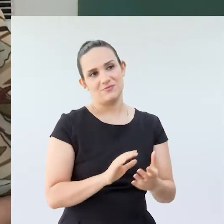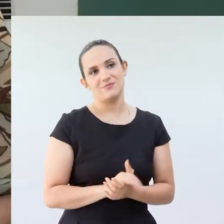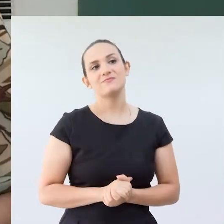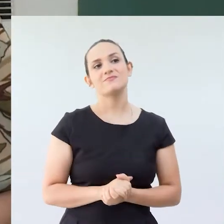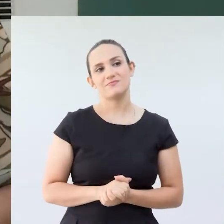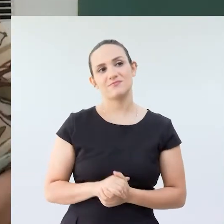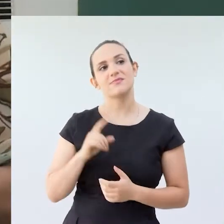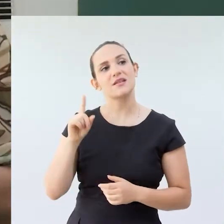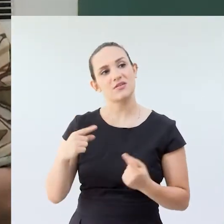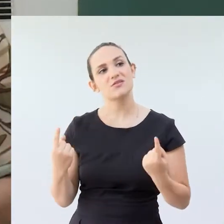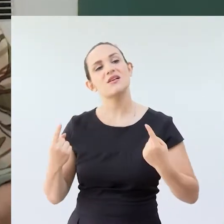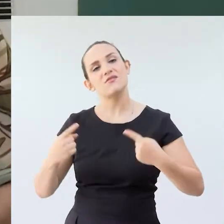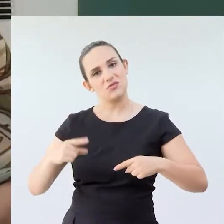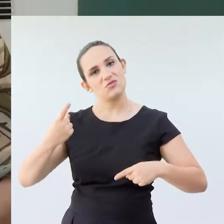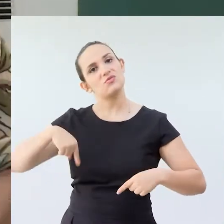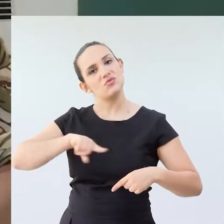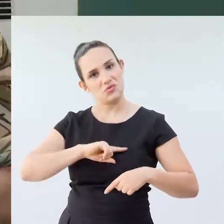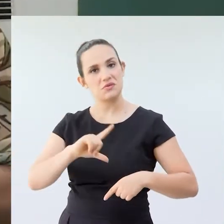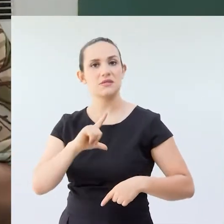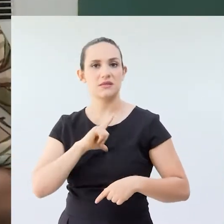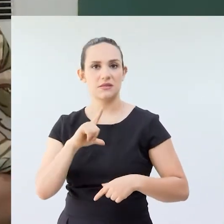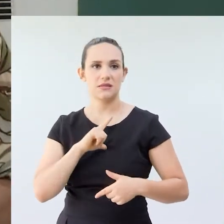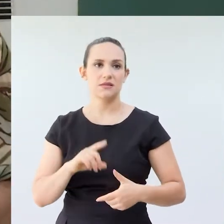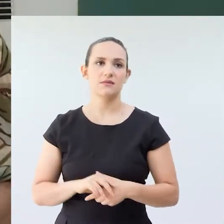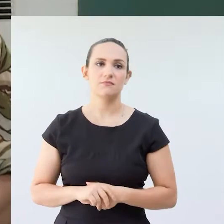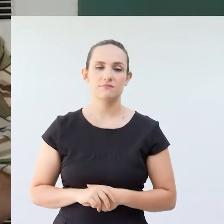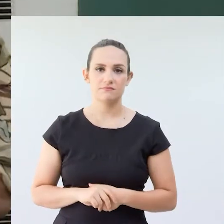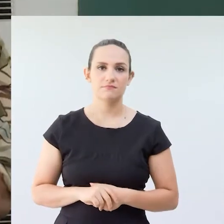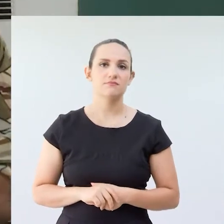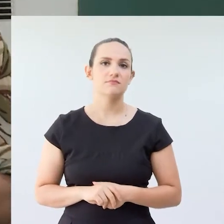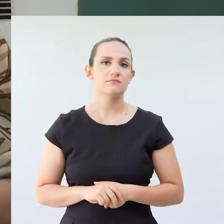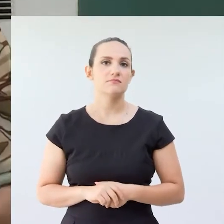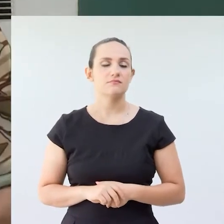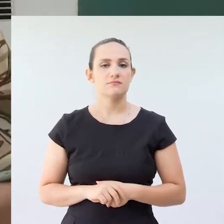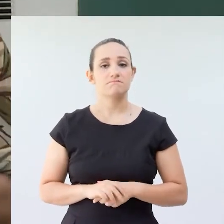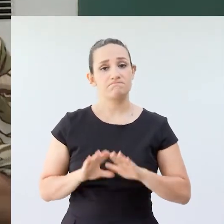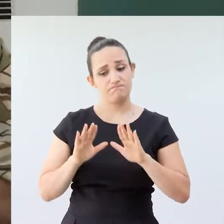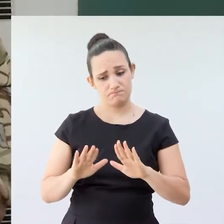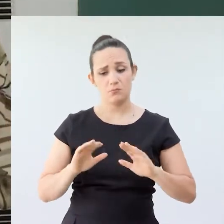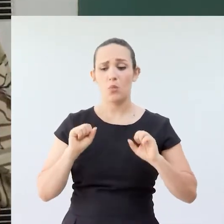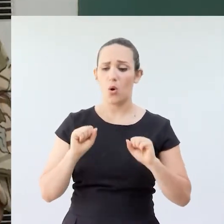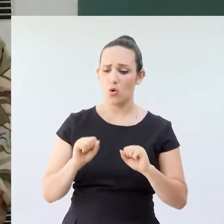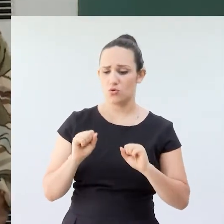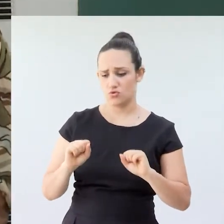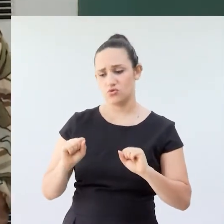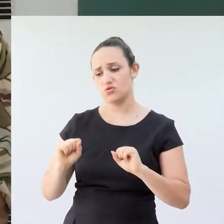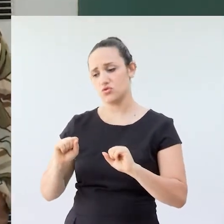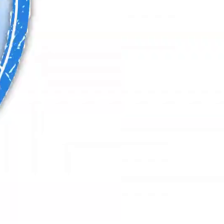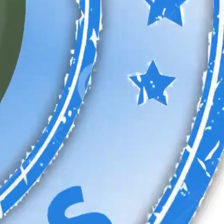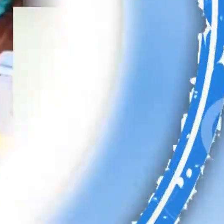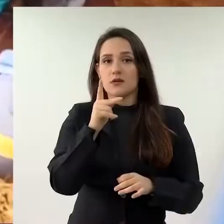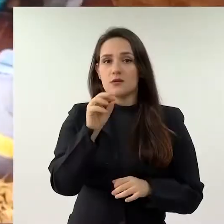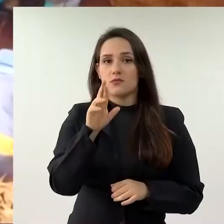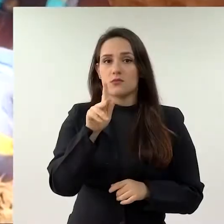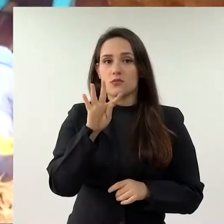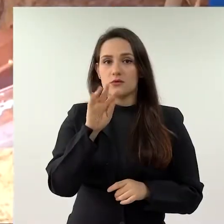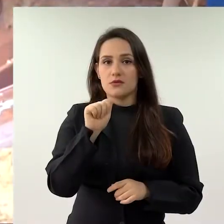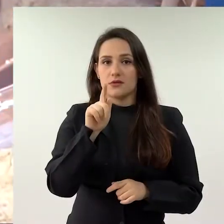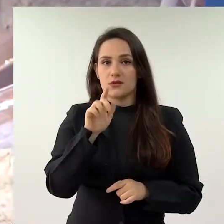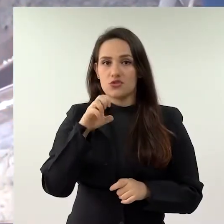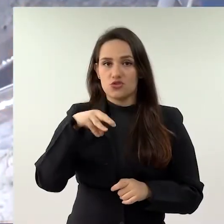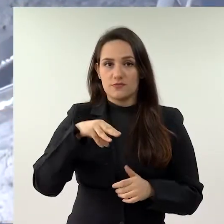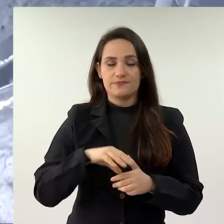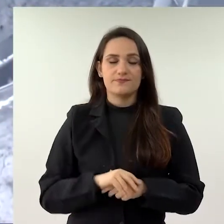grande desafio que nós, educadores, enfrentamos tanto na rede pública como na rede privada. Chegamos